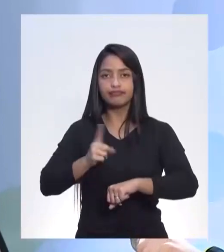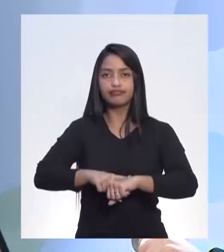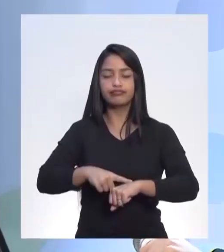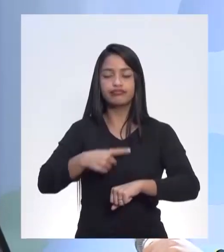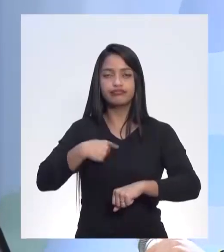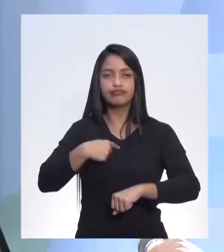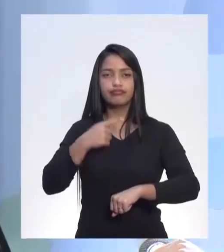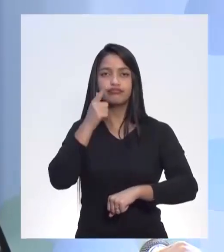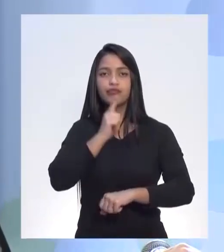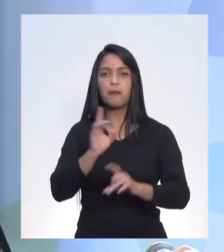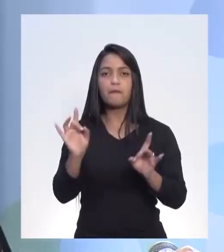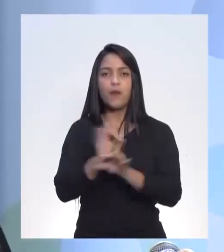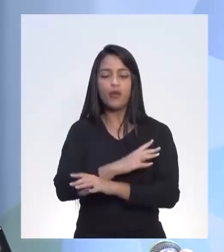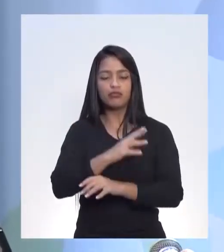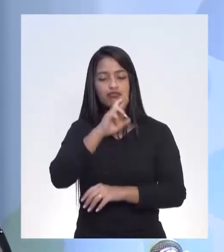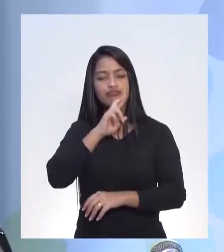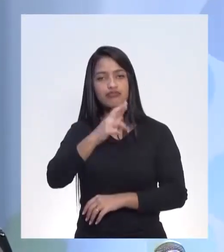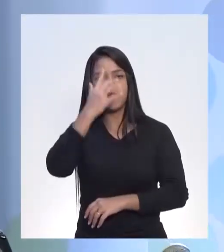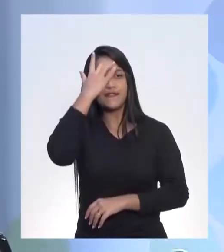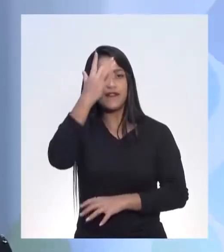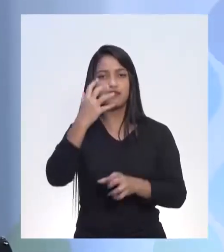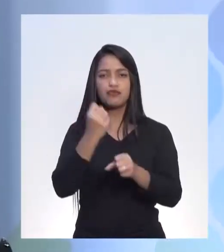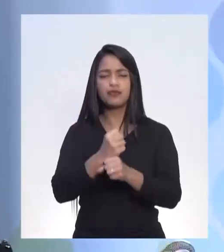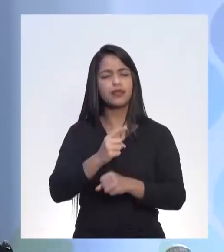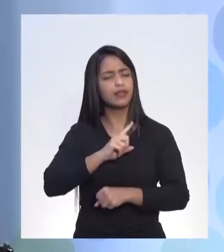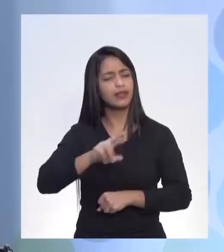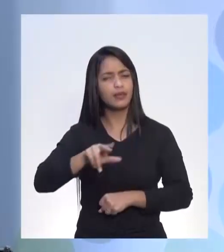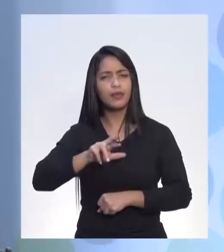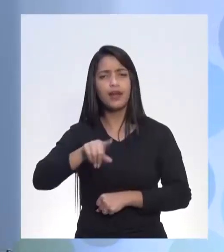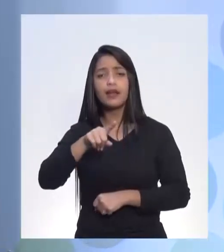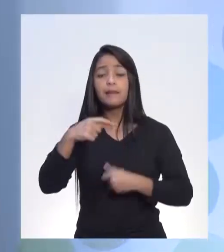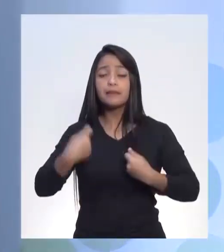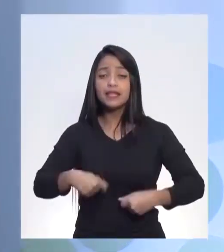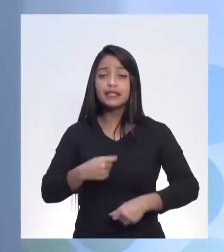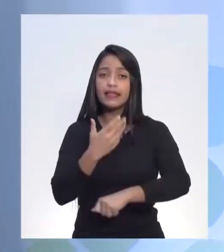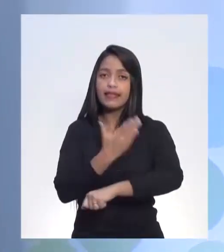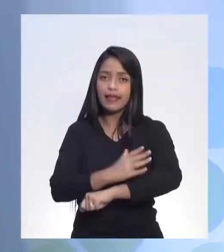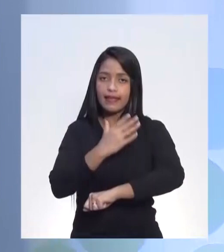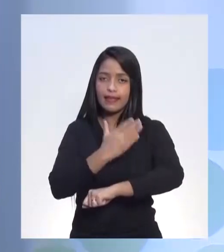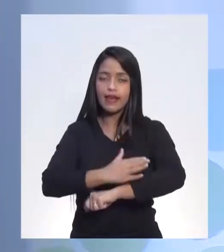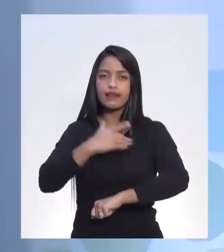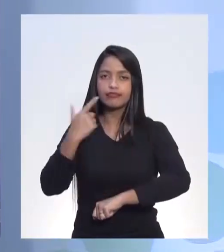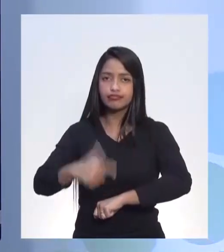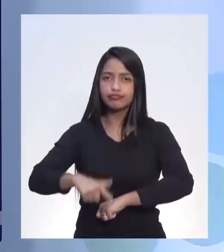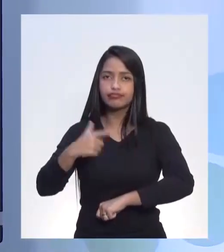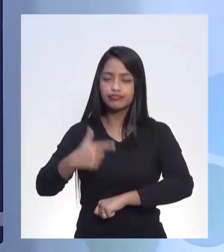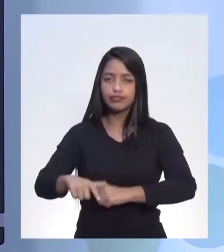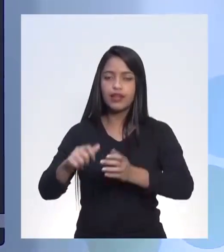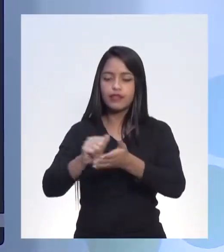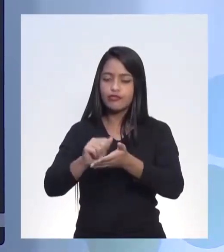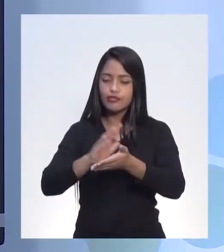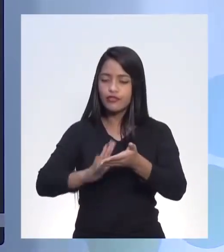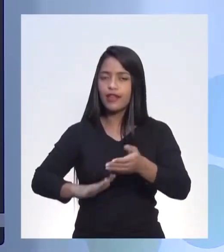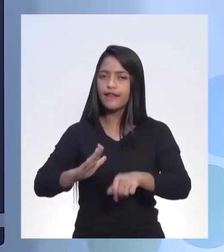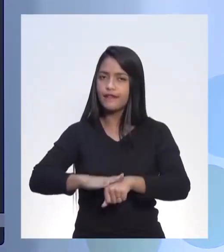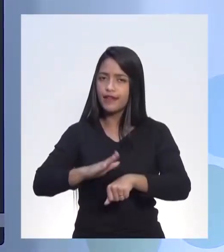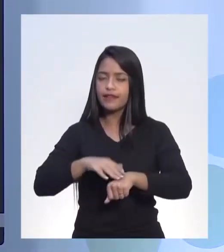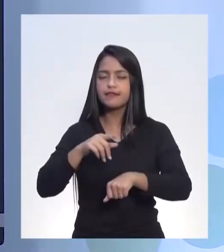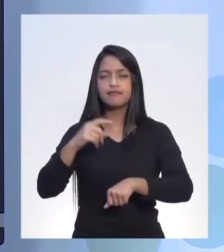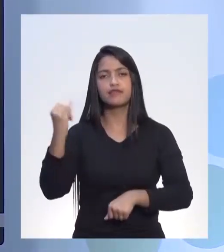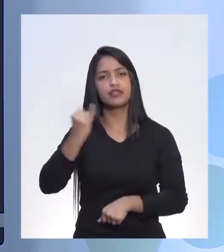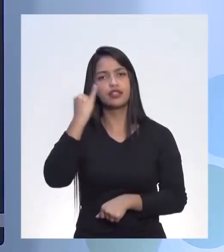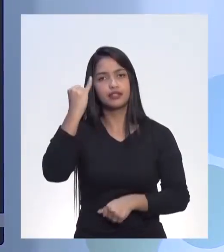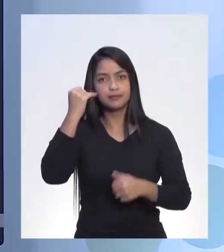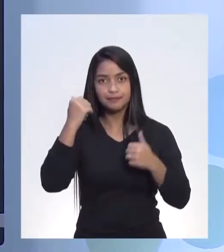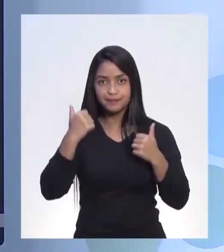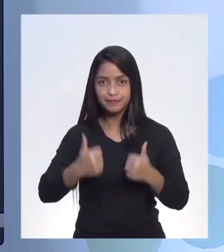justamente da ideia de você trabalhar a matemática, repetir, fazer as atividades, fazer os exercícios, é extremamente importante. Tudo